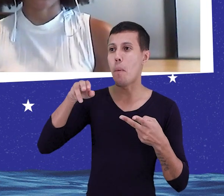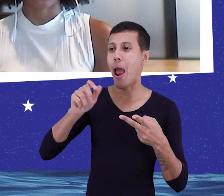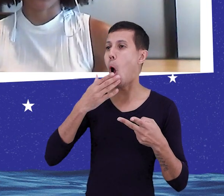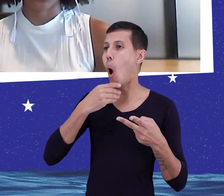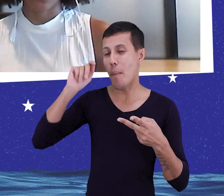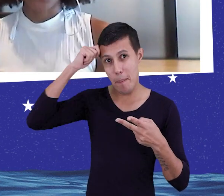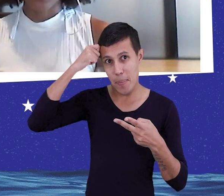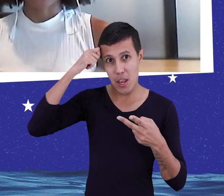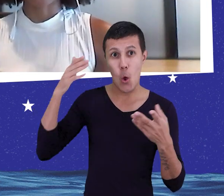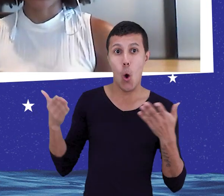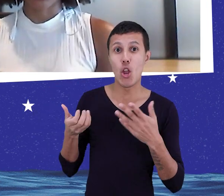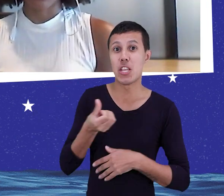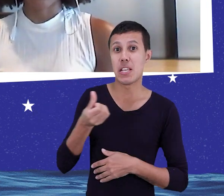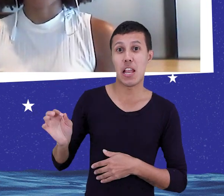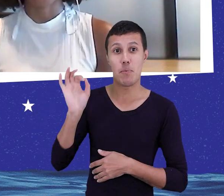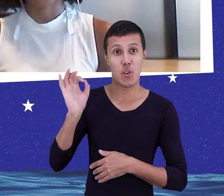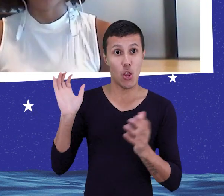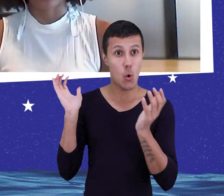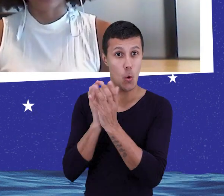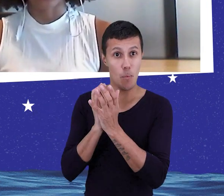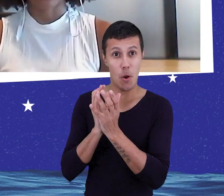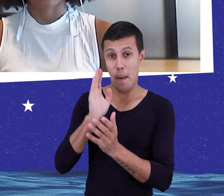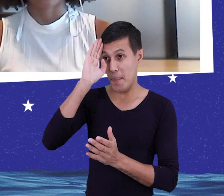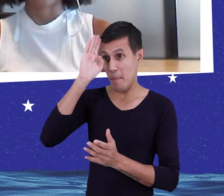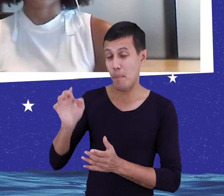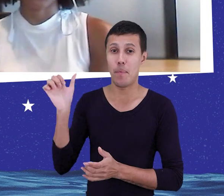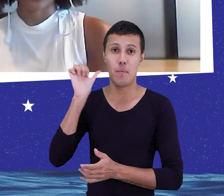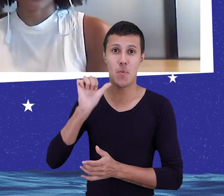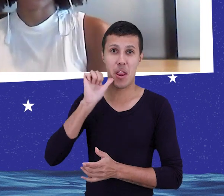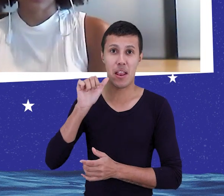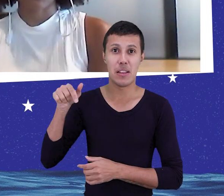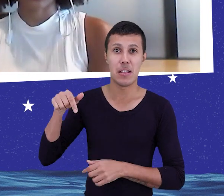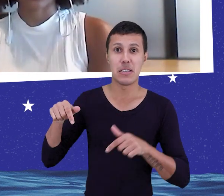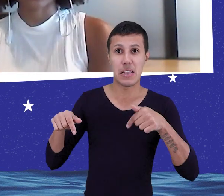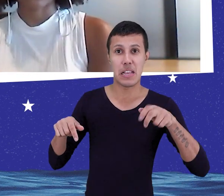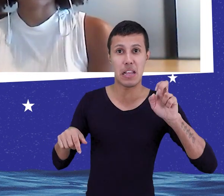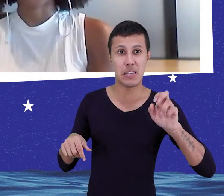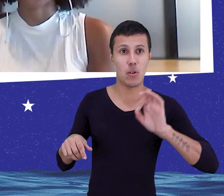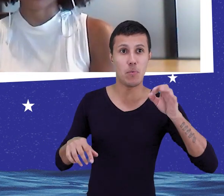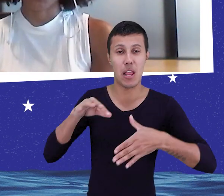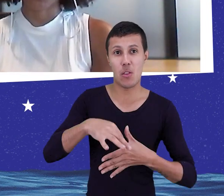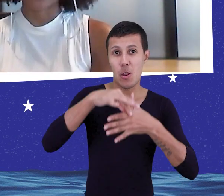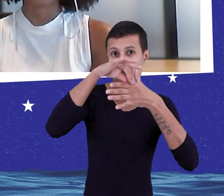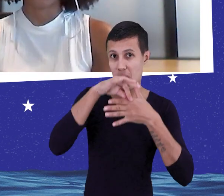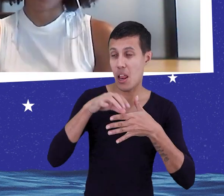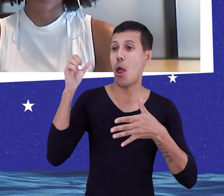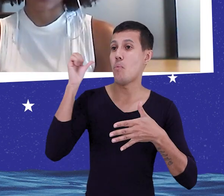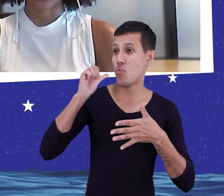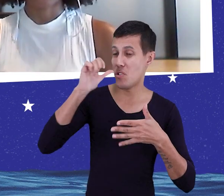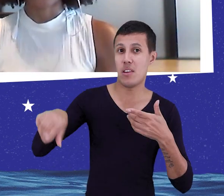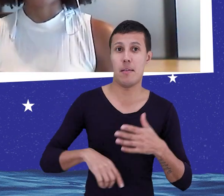66% do nosso time é composto por mulheres. 75% dos cargos de liderança ocupados por